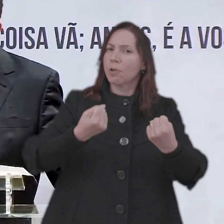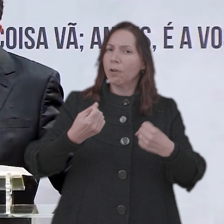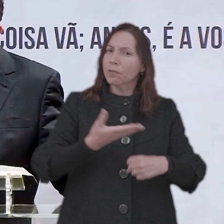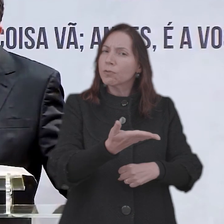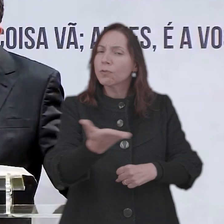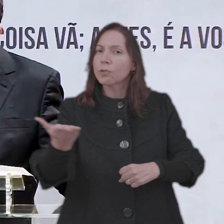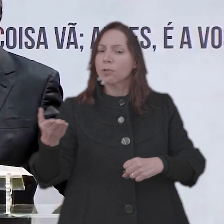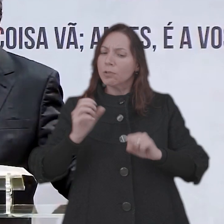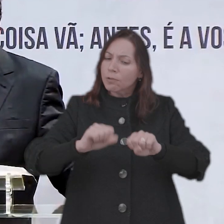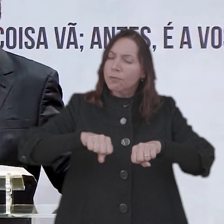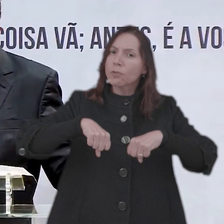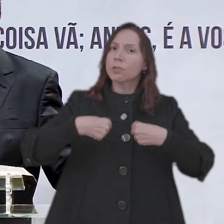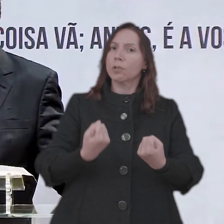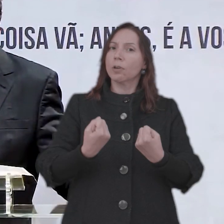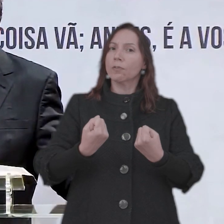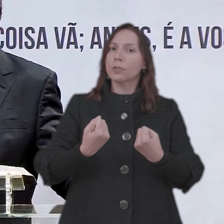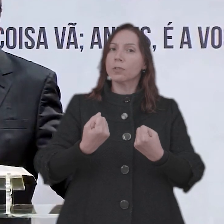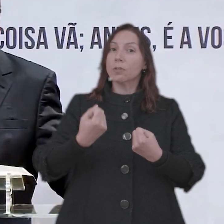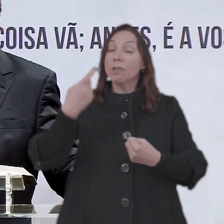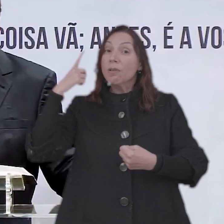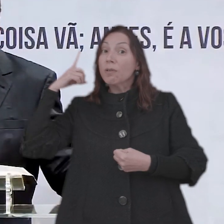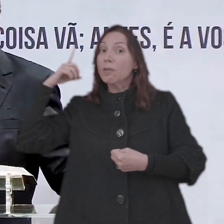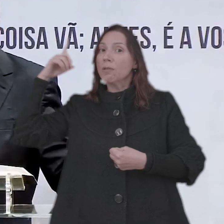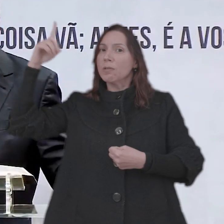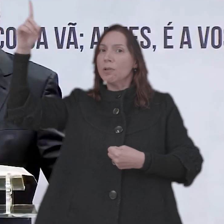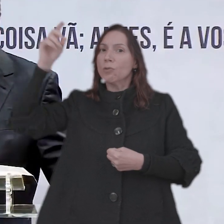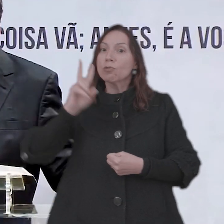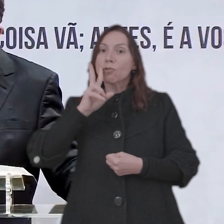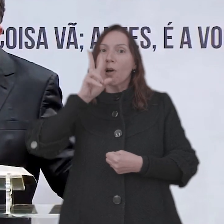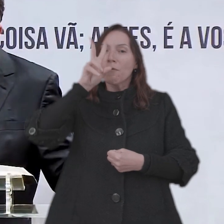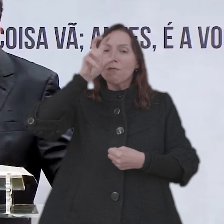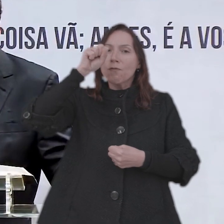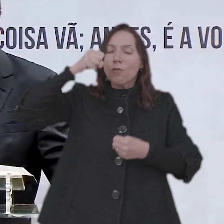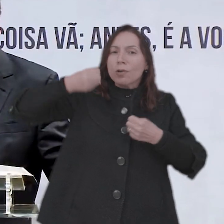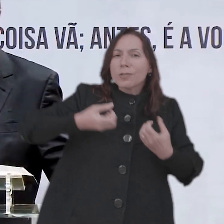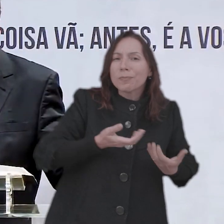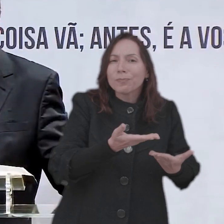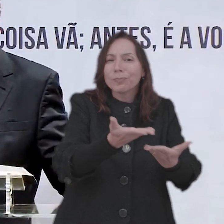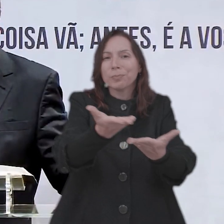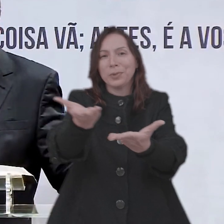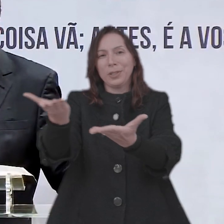esforçai-vos, e Ele fortalecerá o vosso coração,